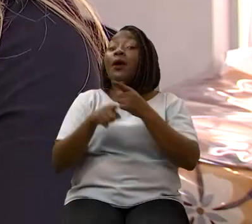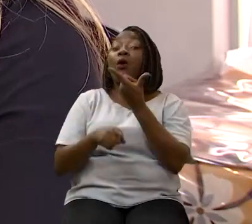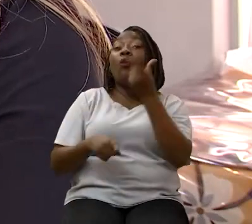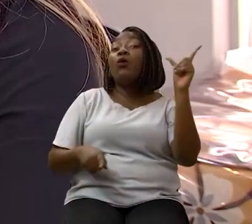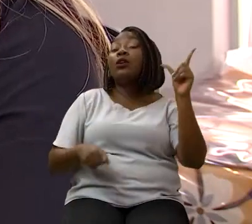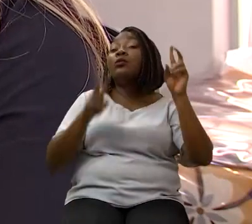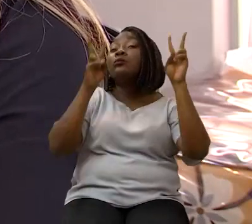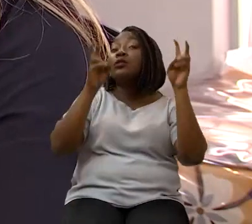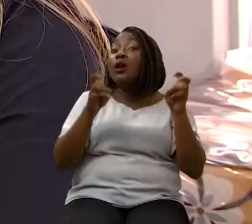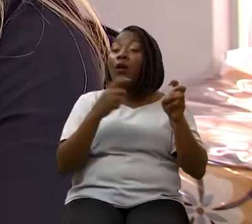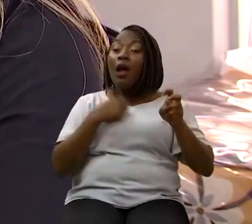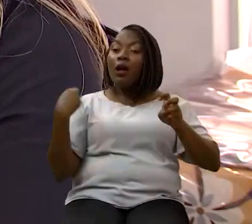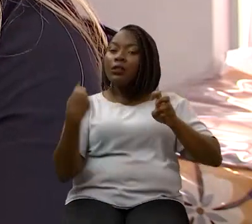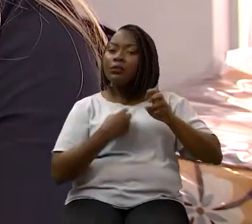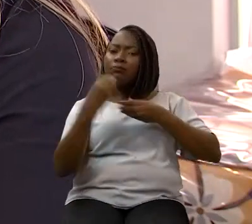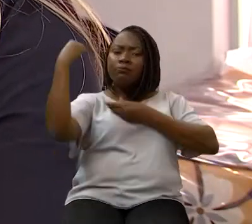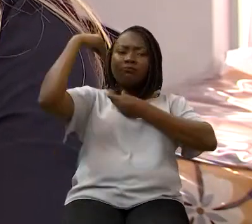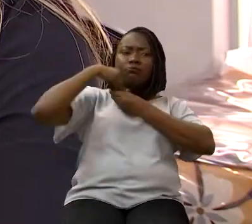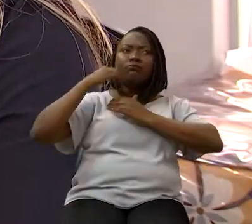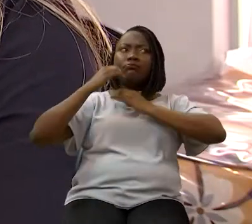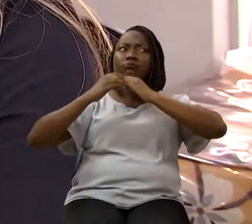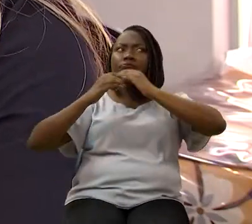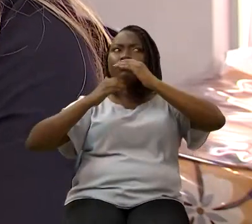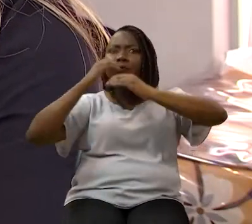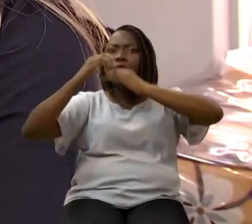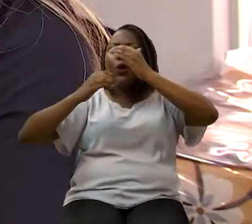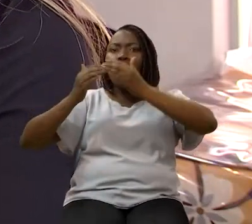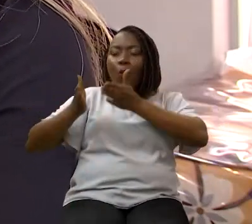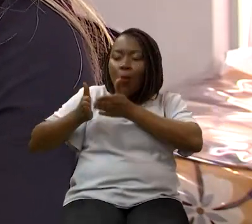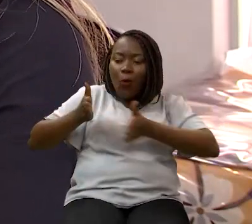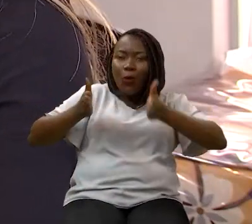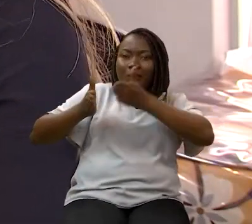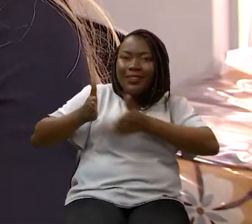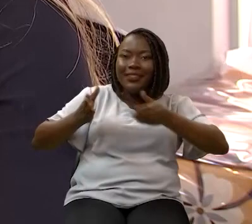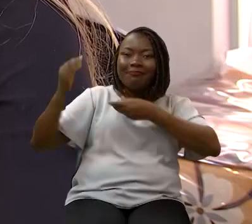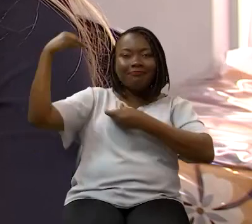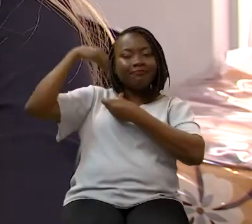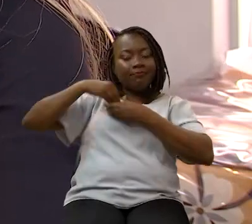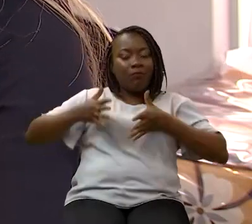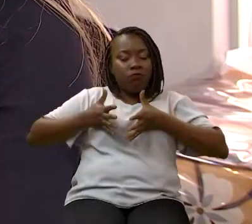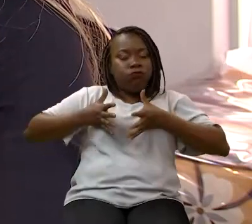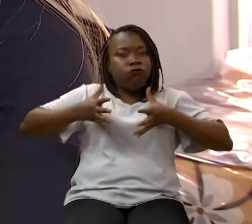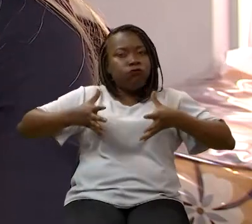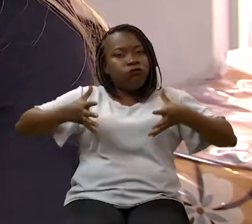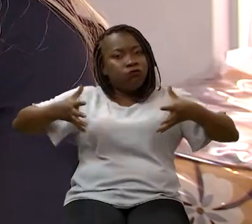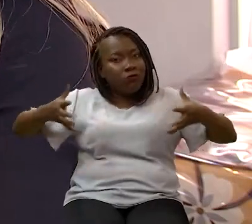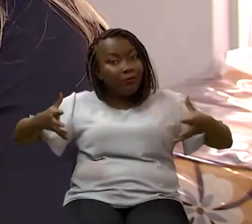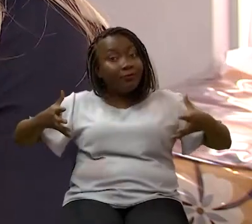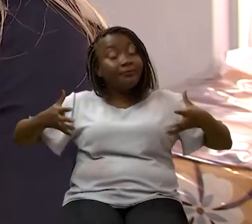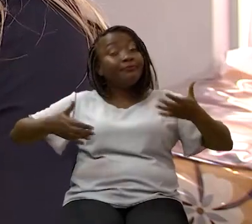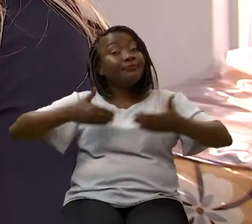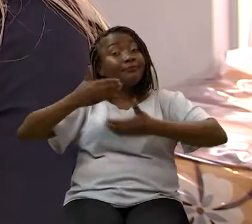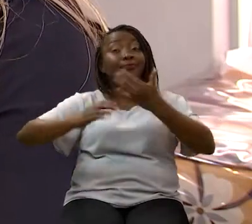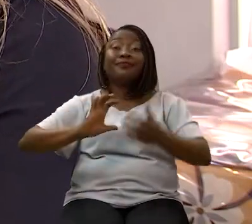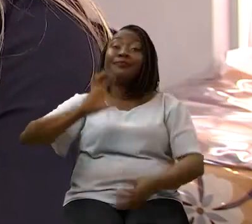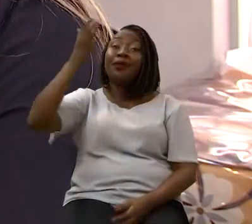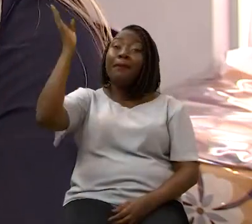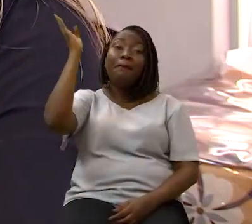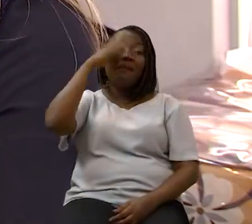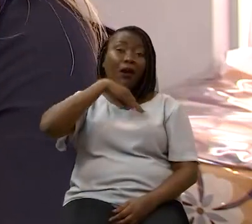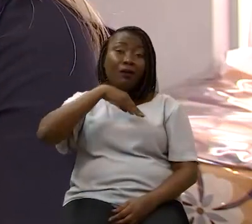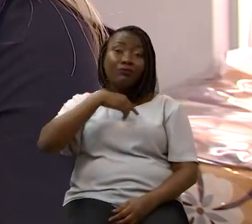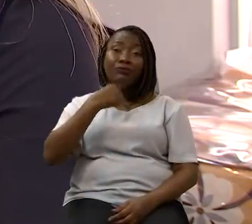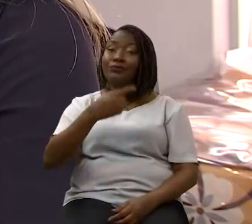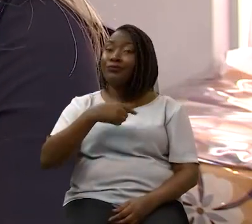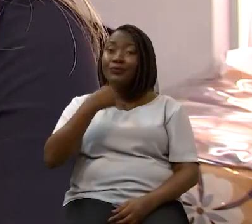A outra questão é porque a gente desenvolve processos que nos inflamam por dentro. E isso leva a